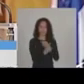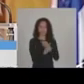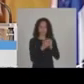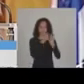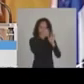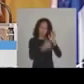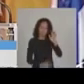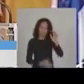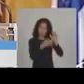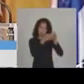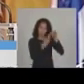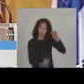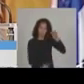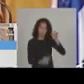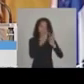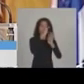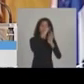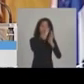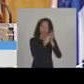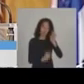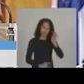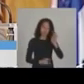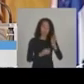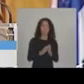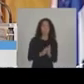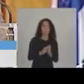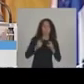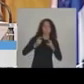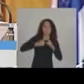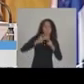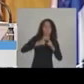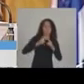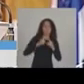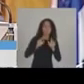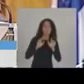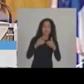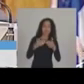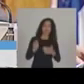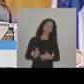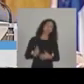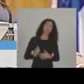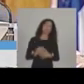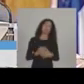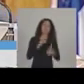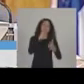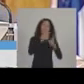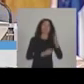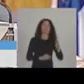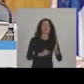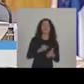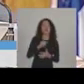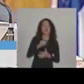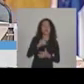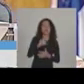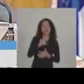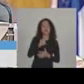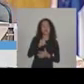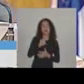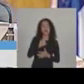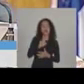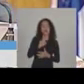extenso Parei agora mas a nota de repúdio dos médicos pela vida e na letra